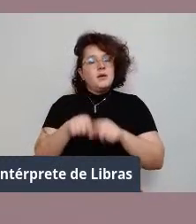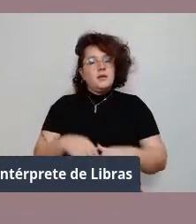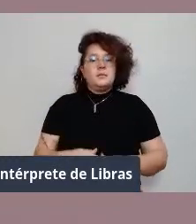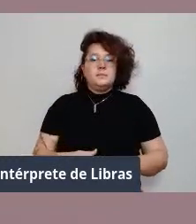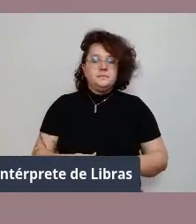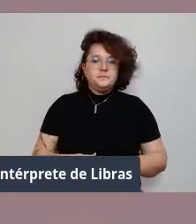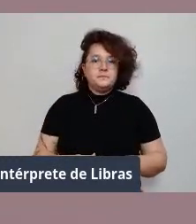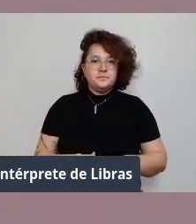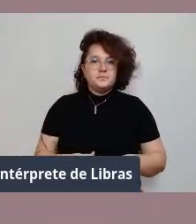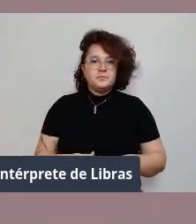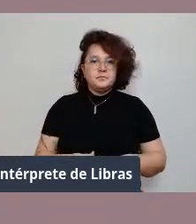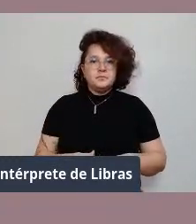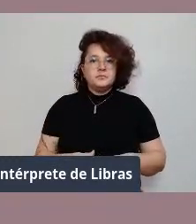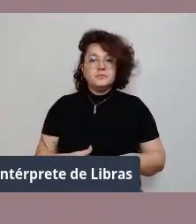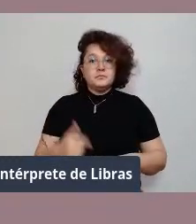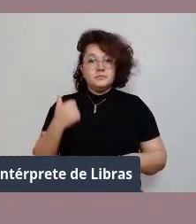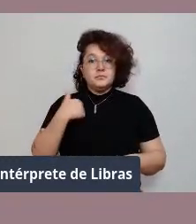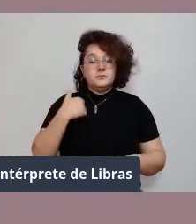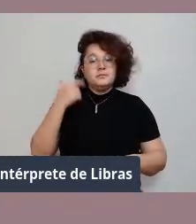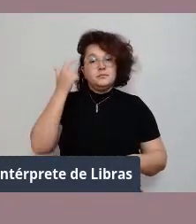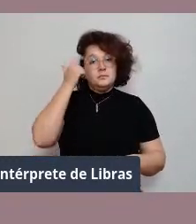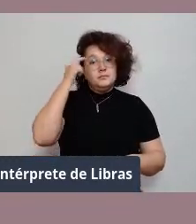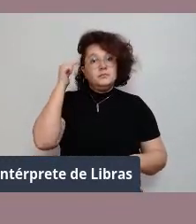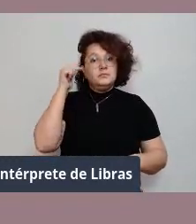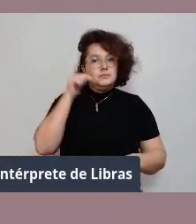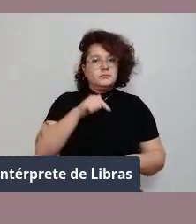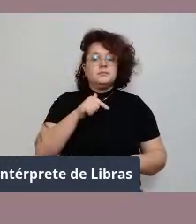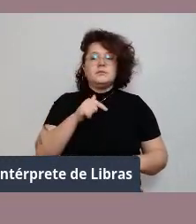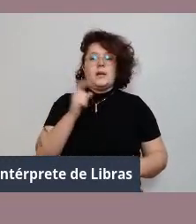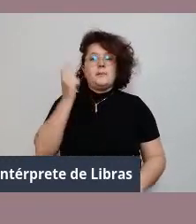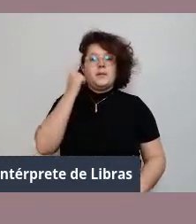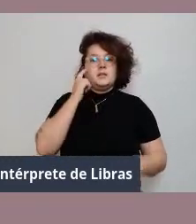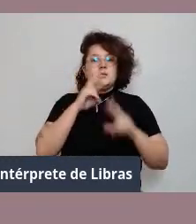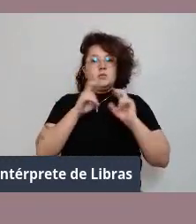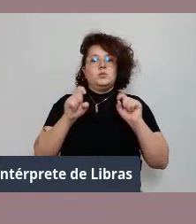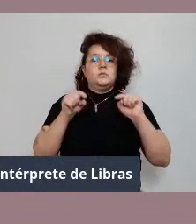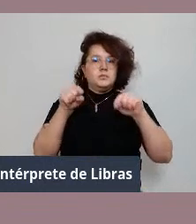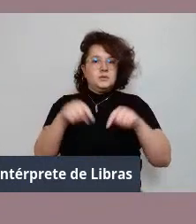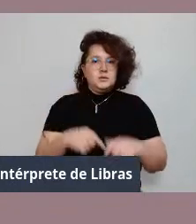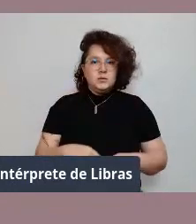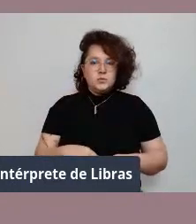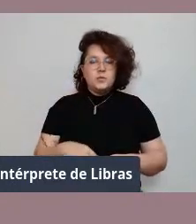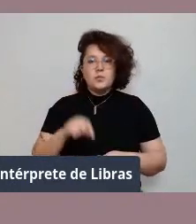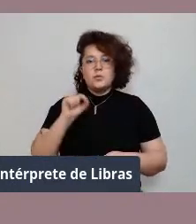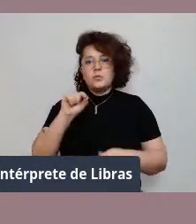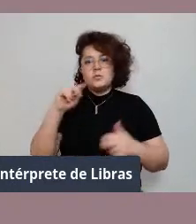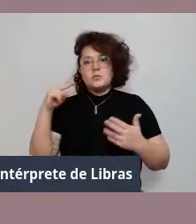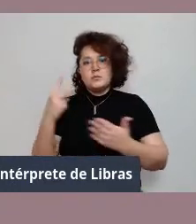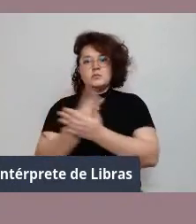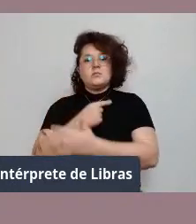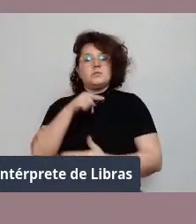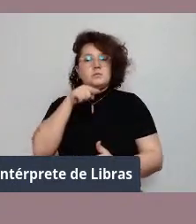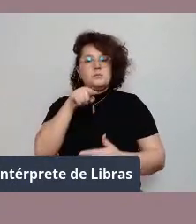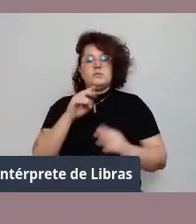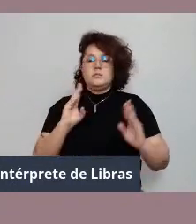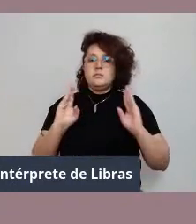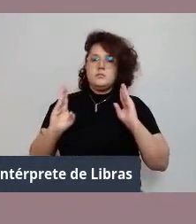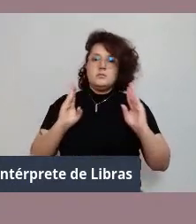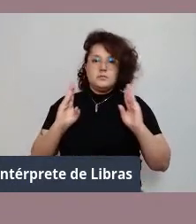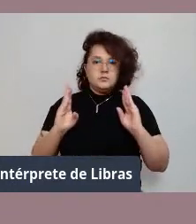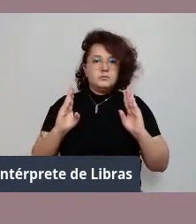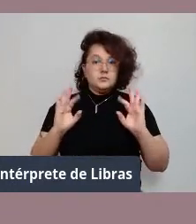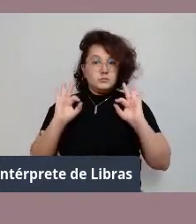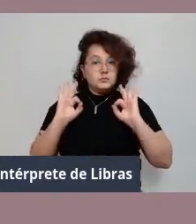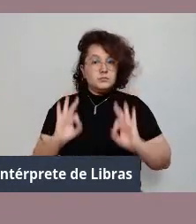Que eu acho que estava no horizonte dela, essa inquietação, o que acontece naquele momento. E realmente